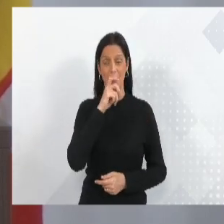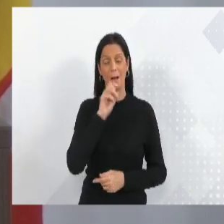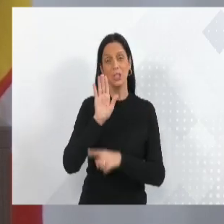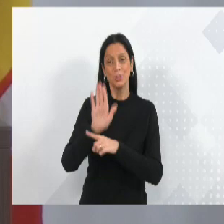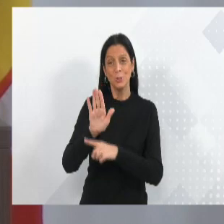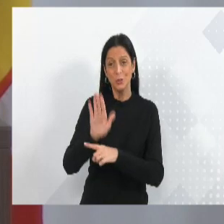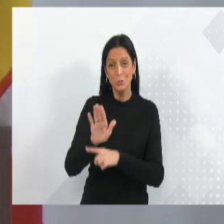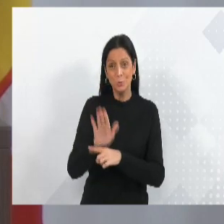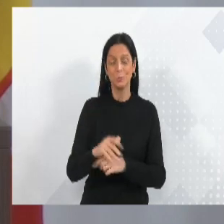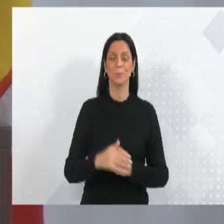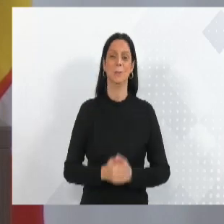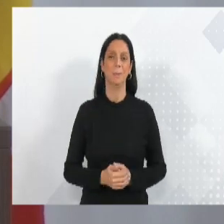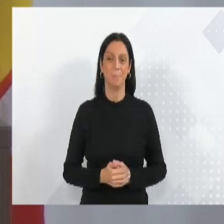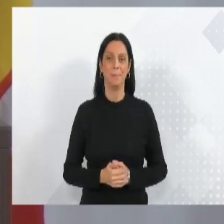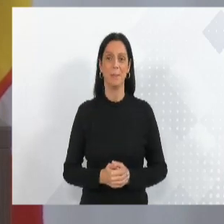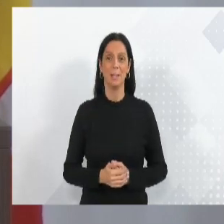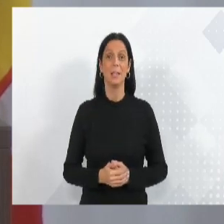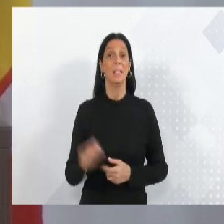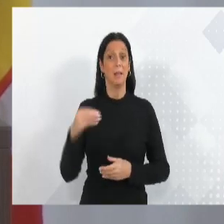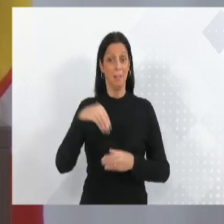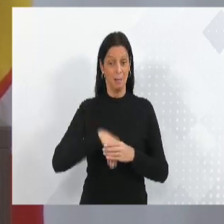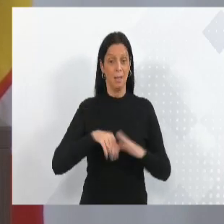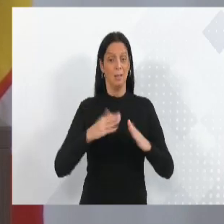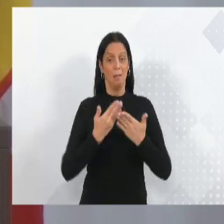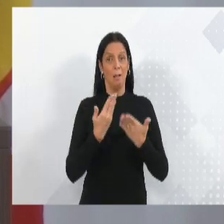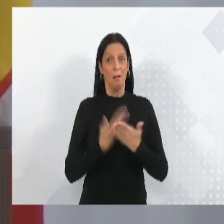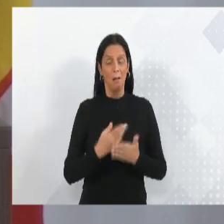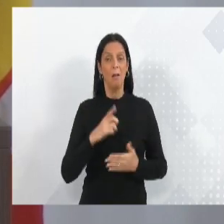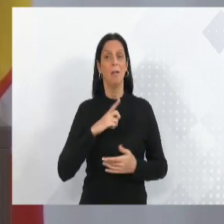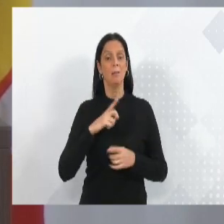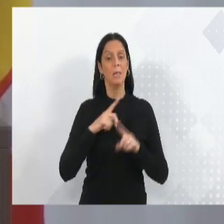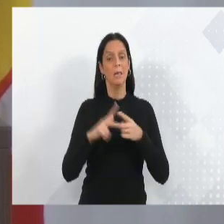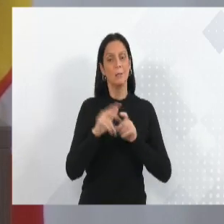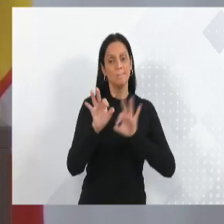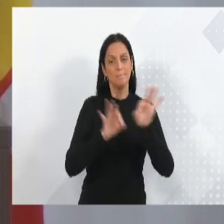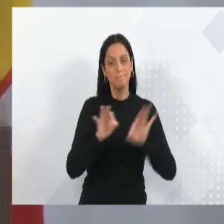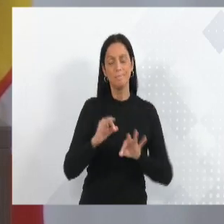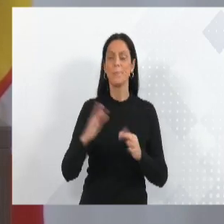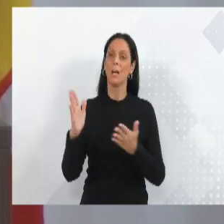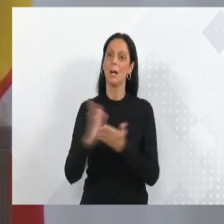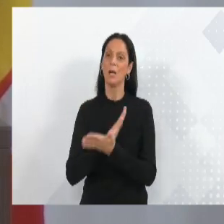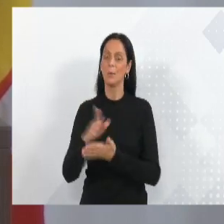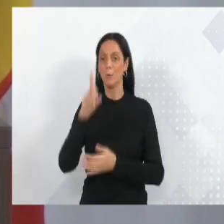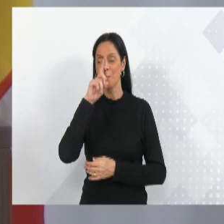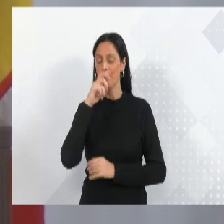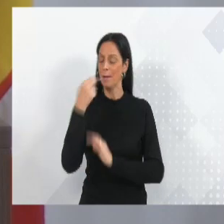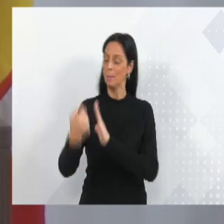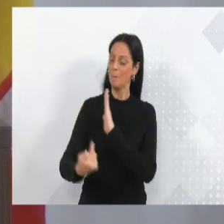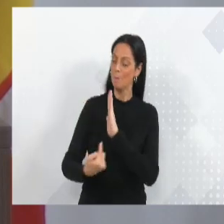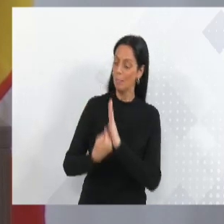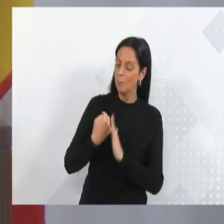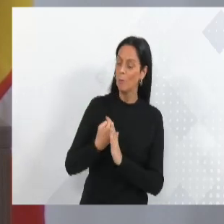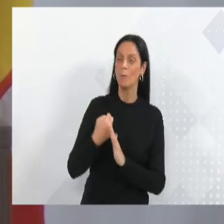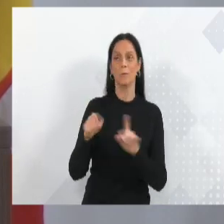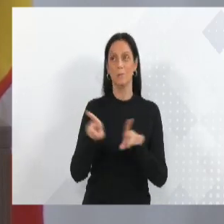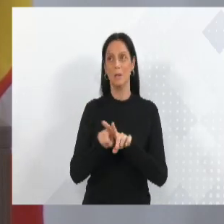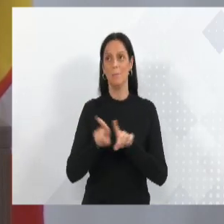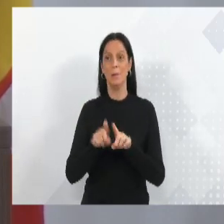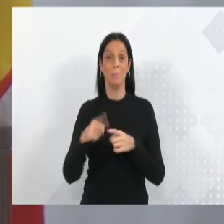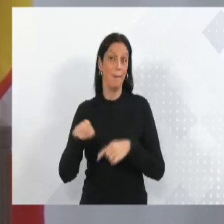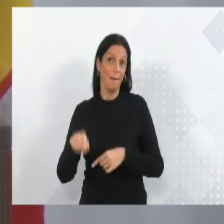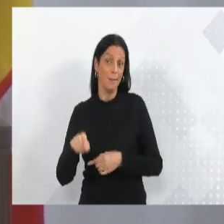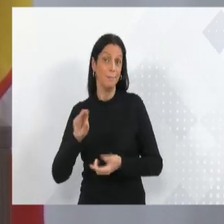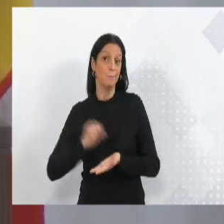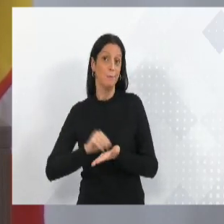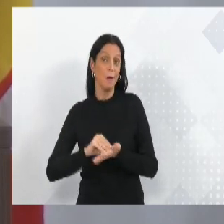diferença da vida vegetativa de uma escola então é importante ter esse conhecimento alguns pais me perguntam também como é que tá e como é que tá que às vezes por falta de informação